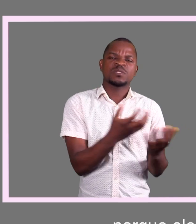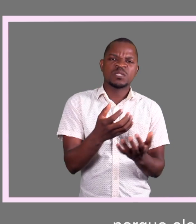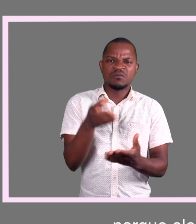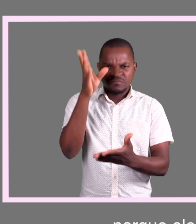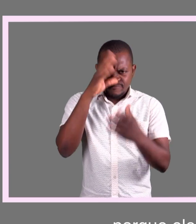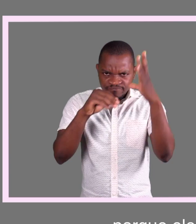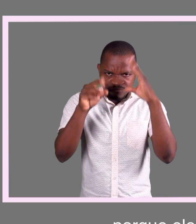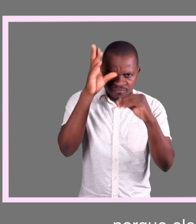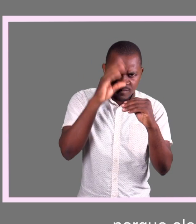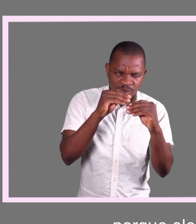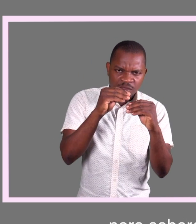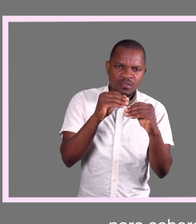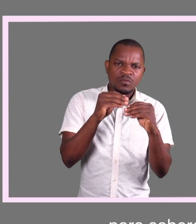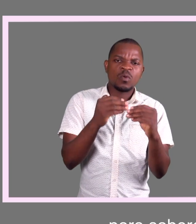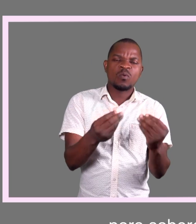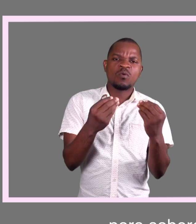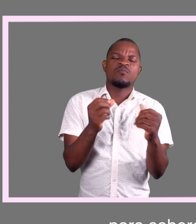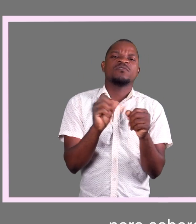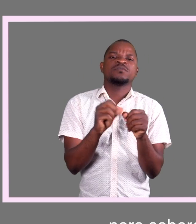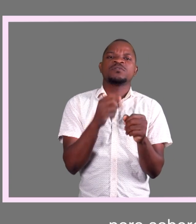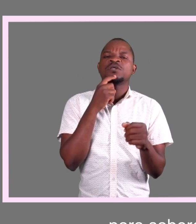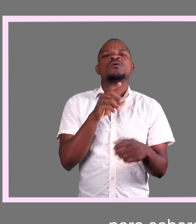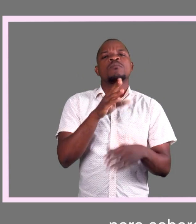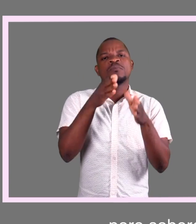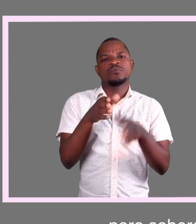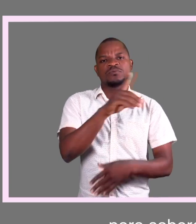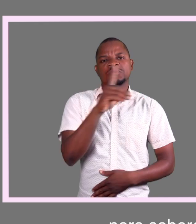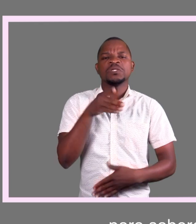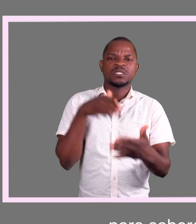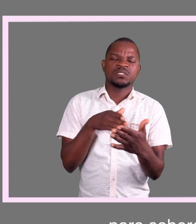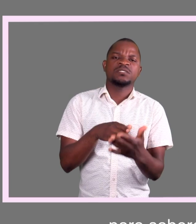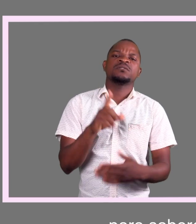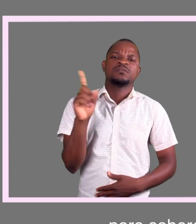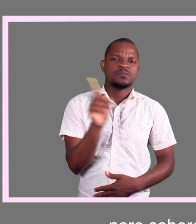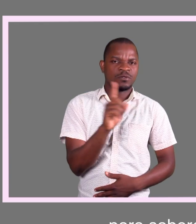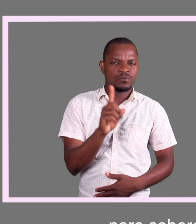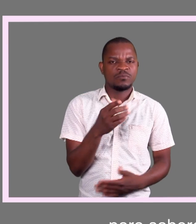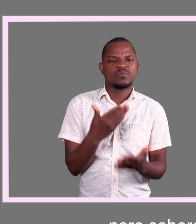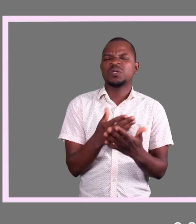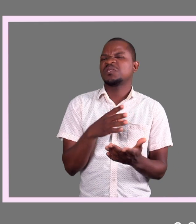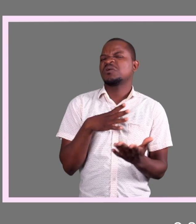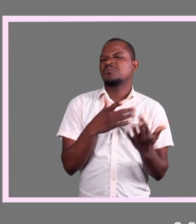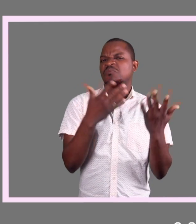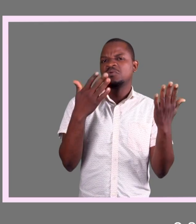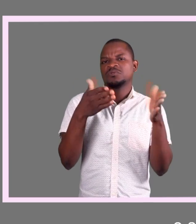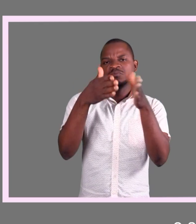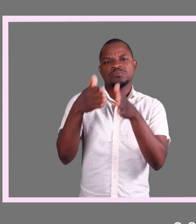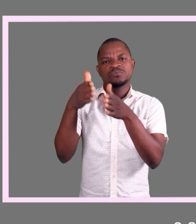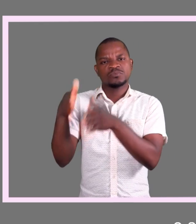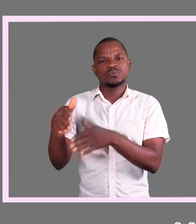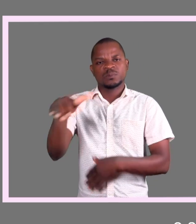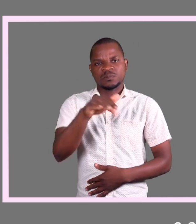de serem preparados para saberem que não é a deficiência que lhes impede de fazer alguma atividade, são